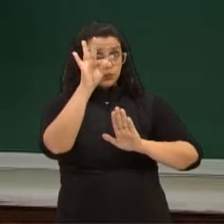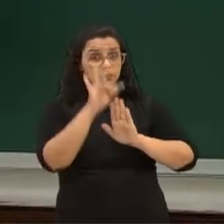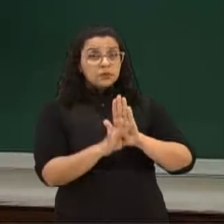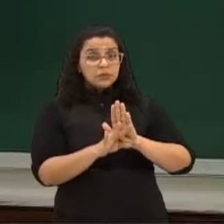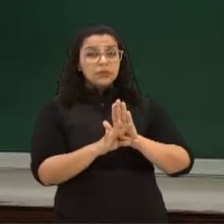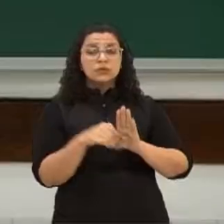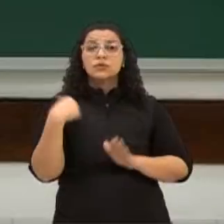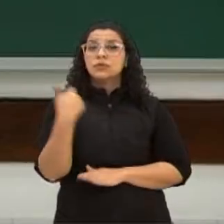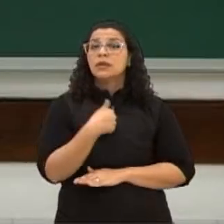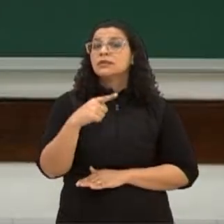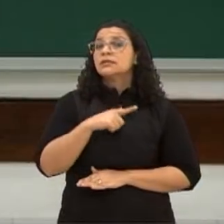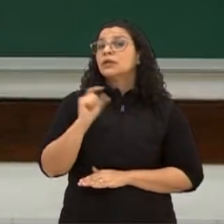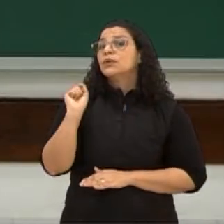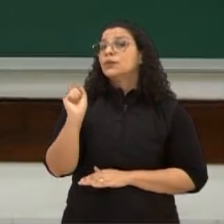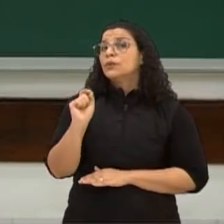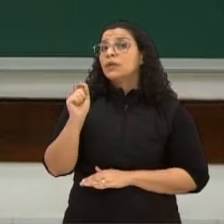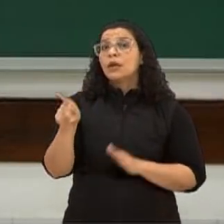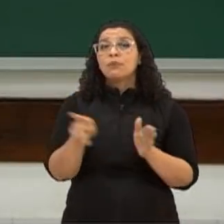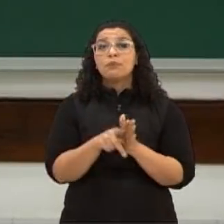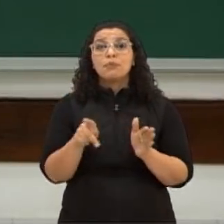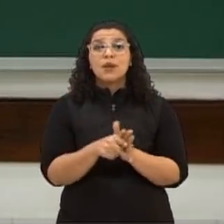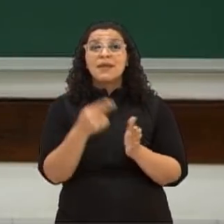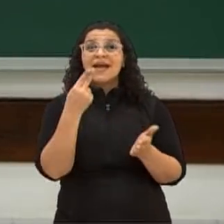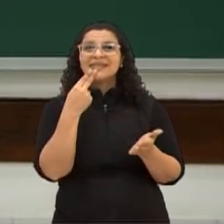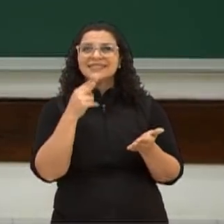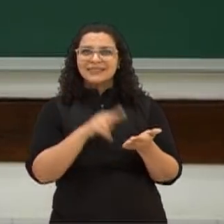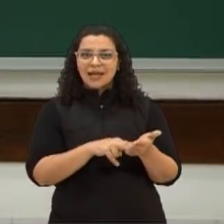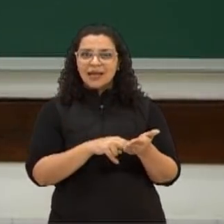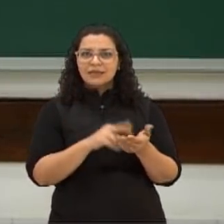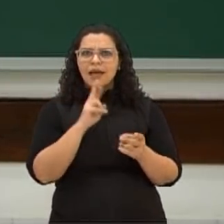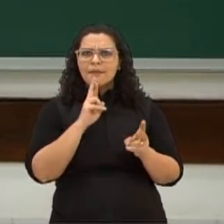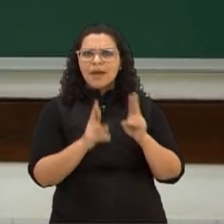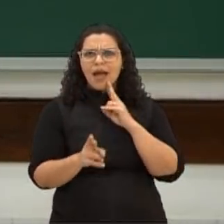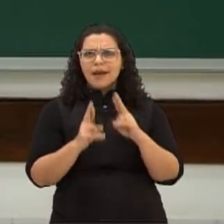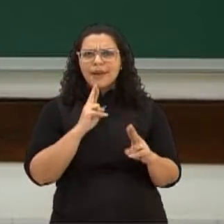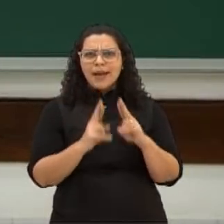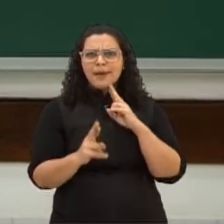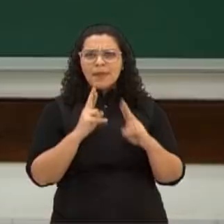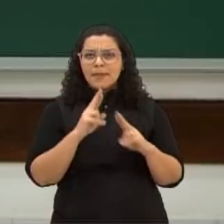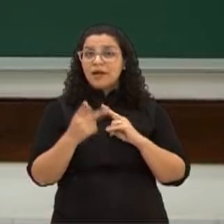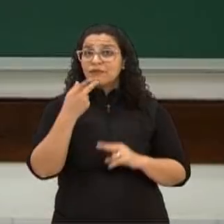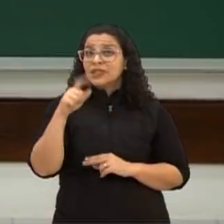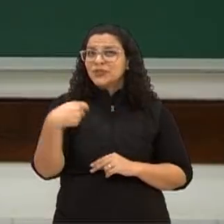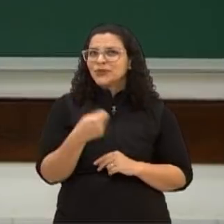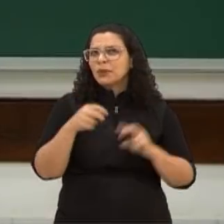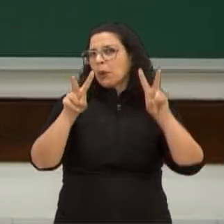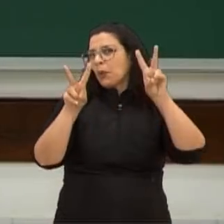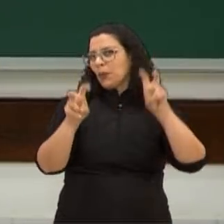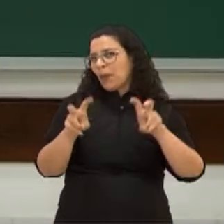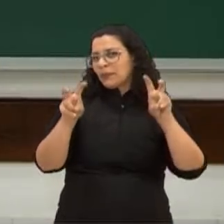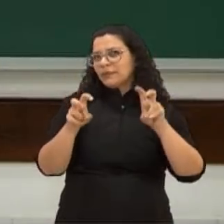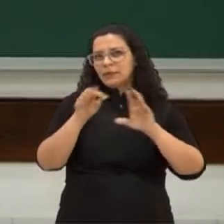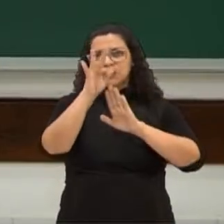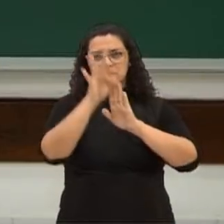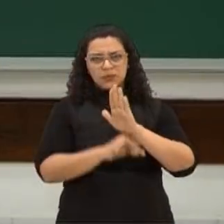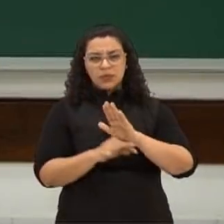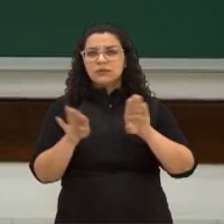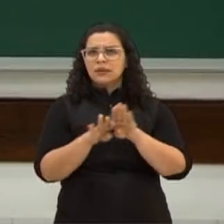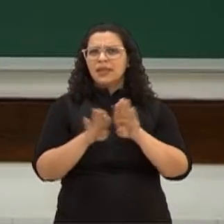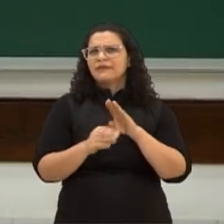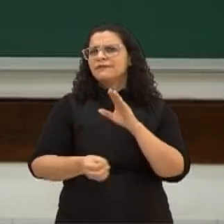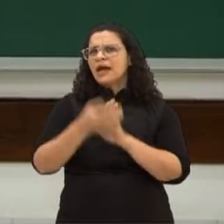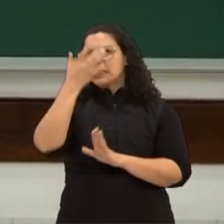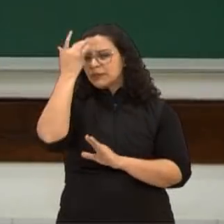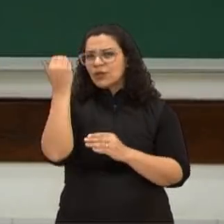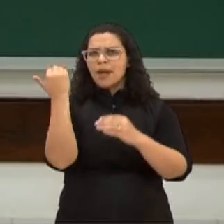texto, nós temos ali as cartas respondidas, falando sobre esse texto. Mandaram ali